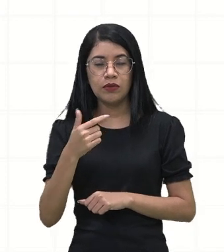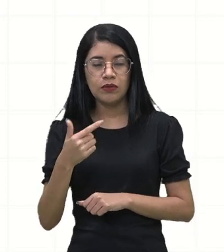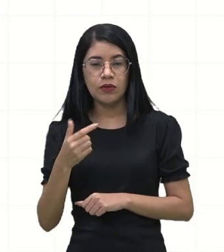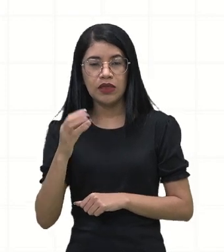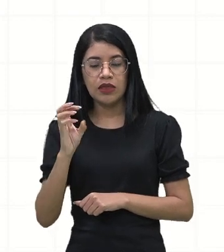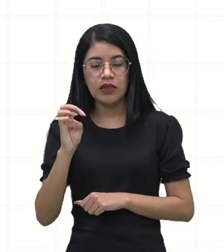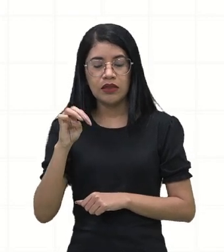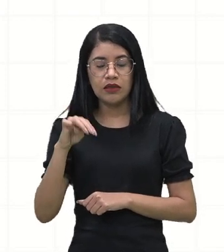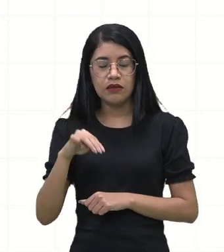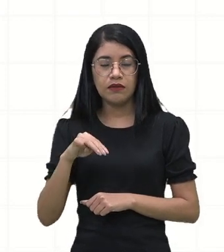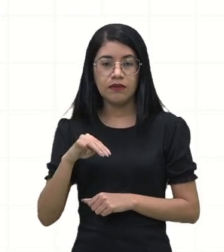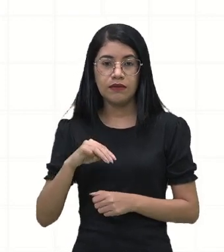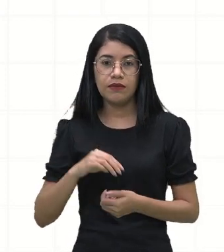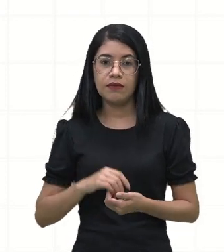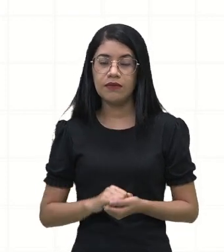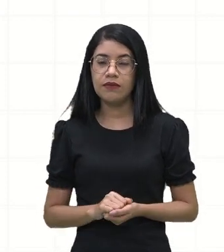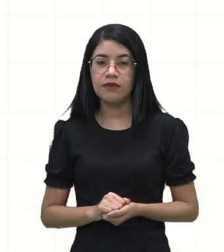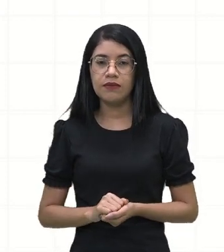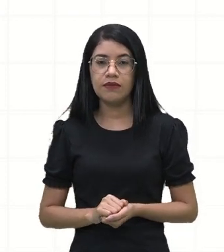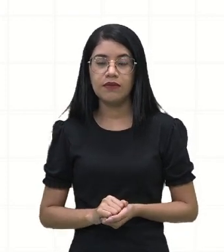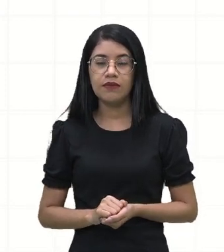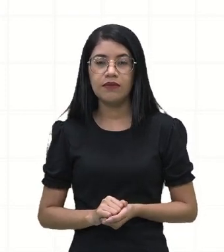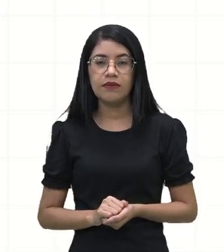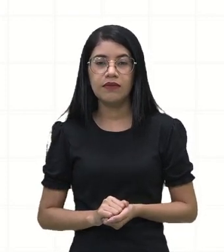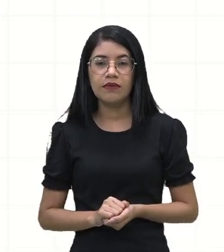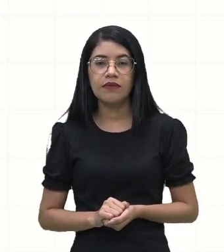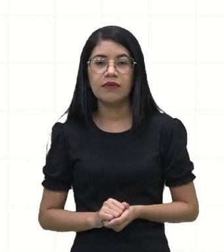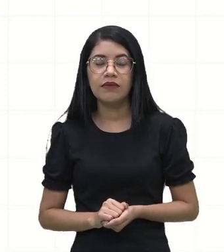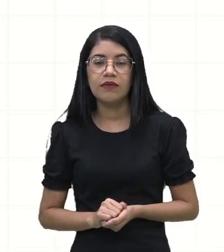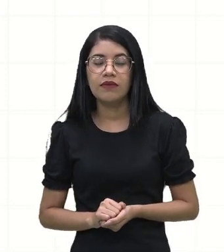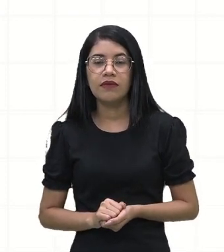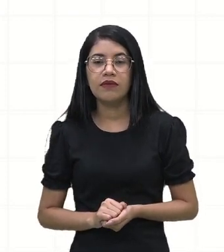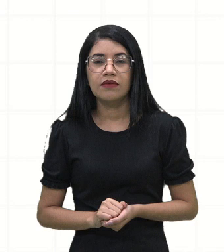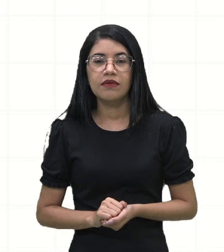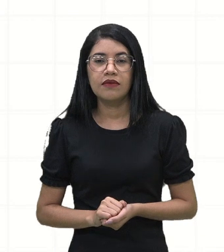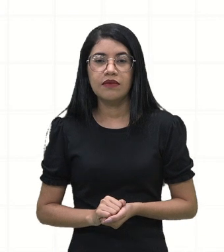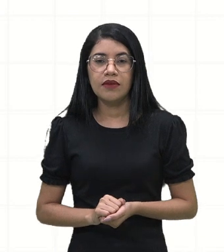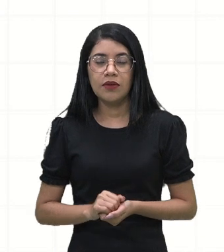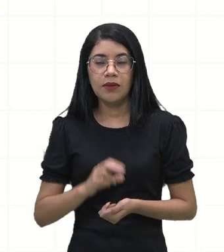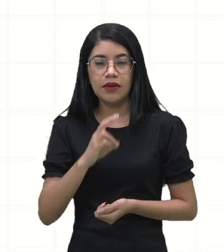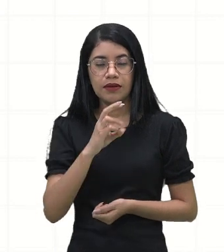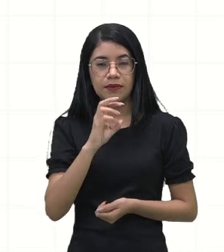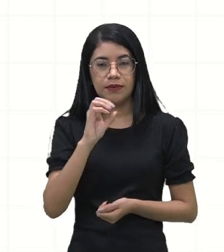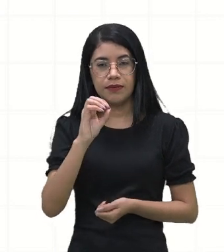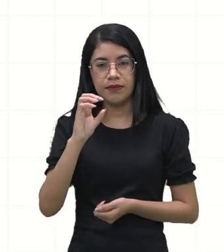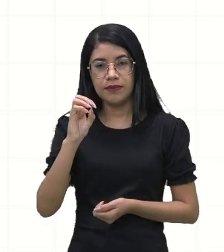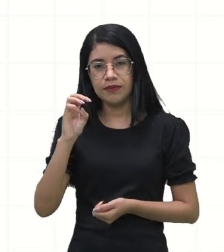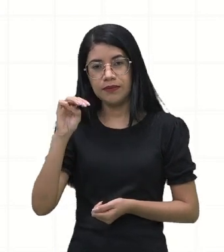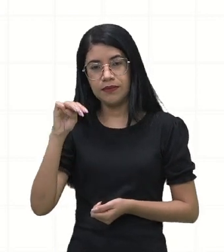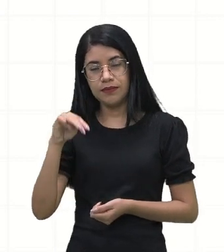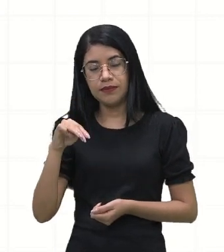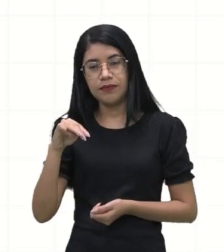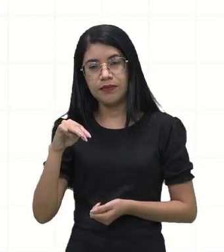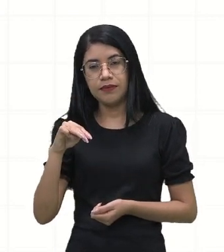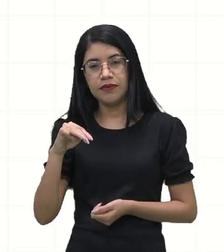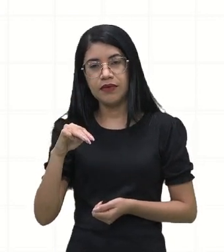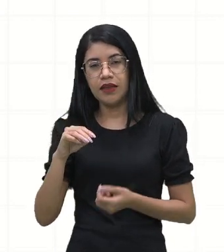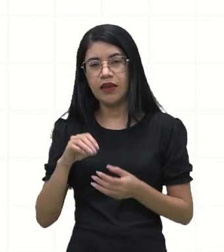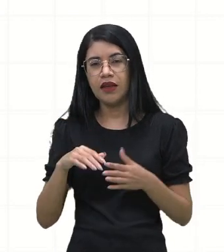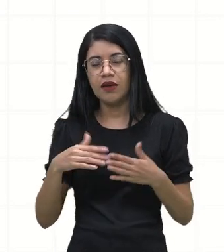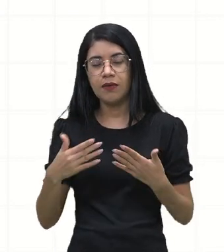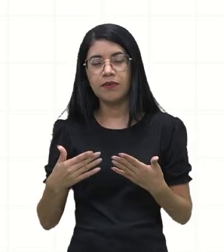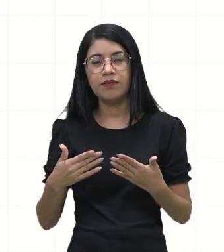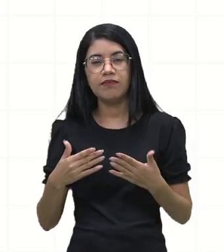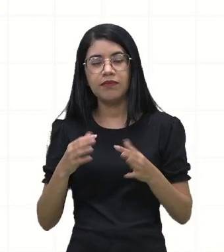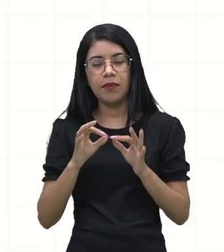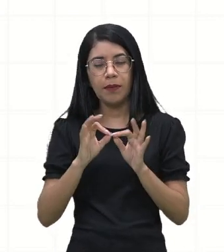Em relação a metros, porque nós queremos para 500 metros. Quanto que é um metro? Um